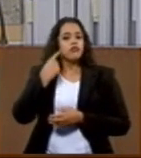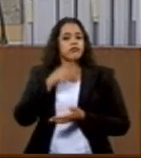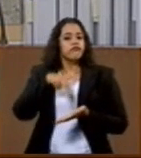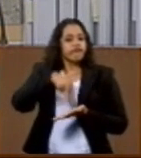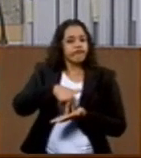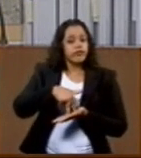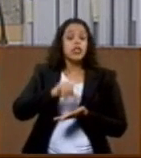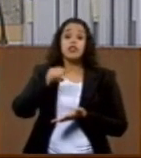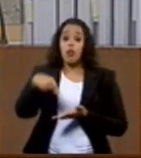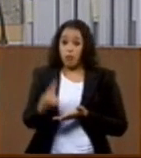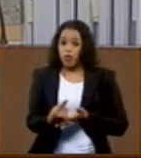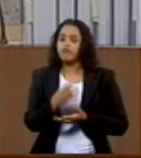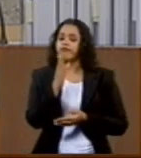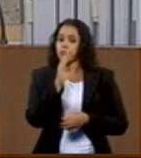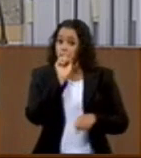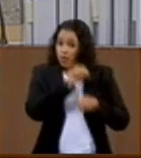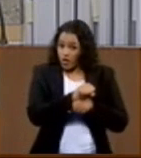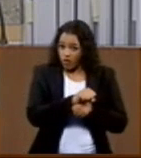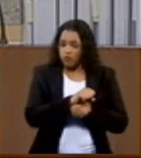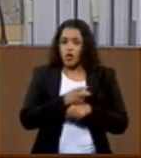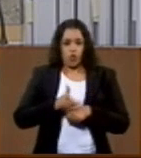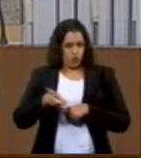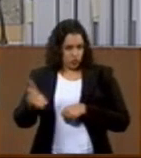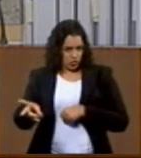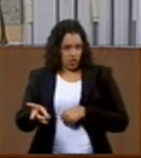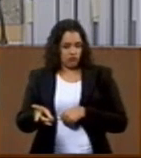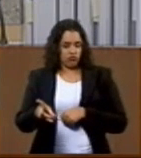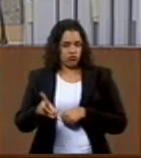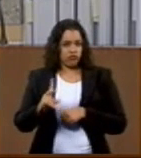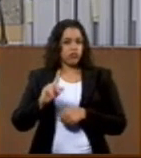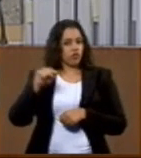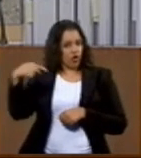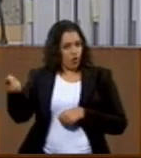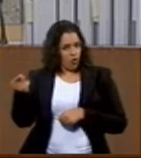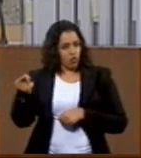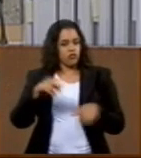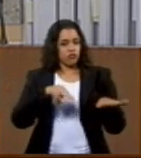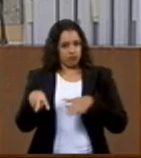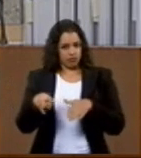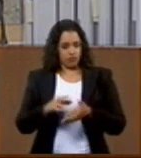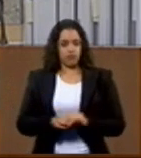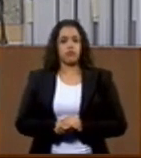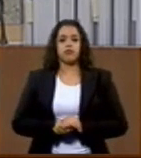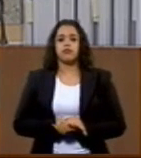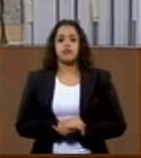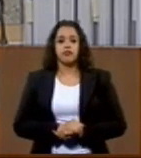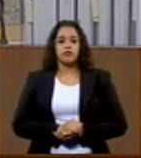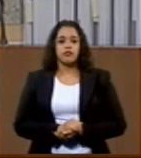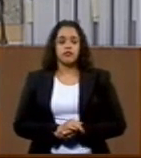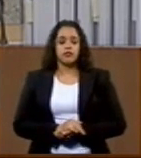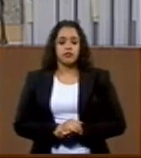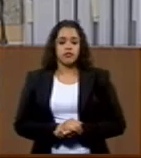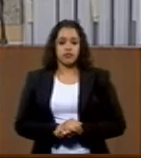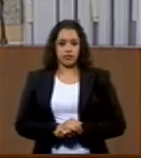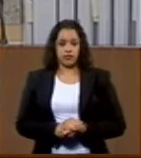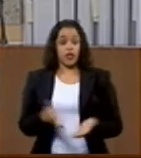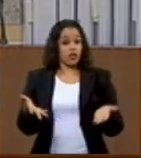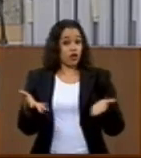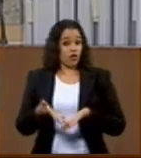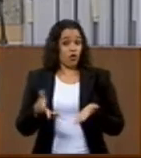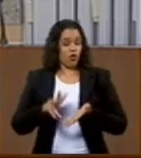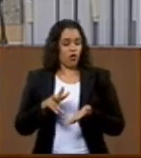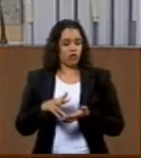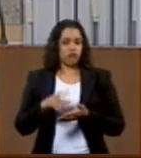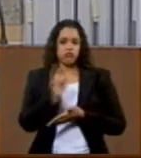depois suspenderemos para a continuidade de julgamento na próxima semana. Então, passo a palavra,